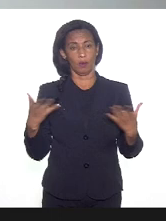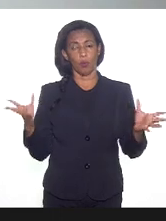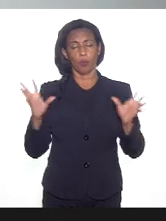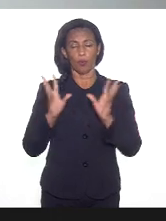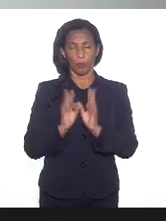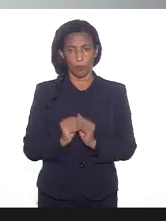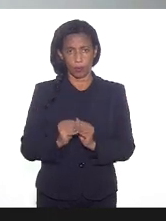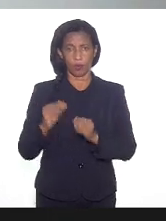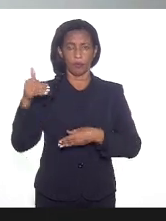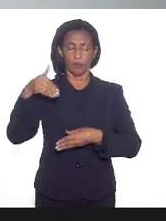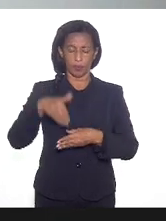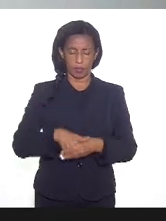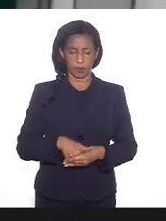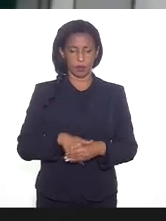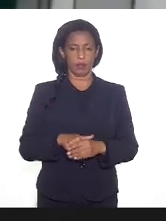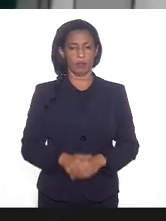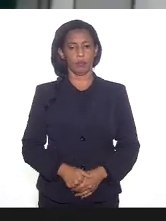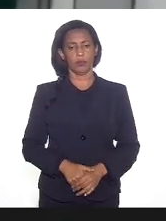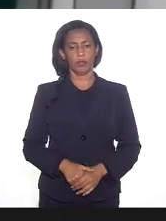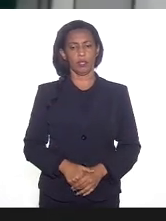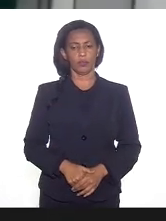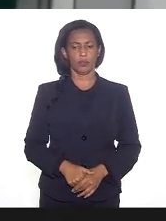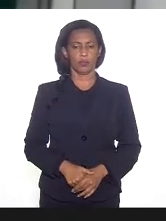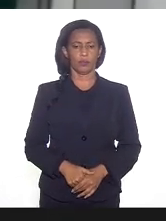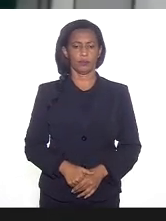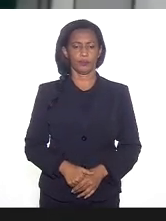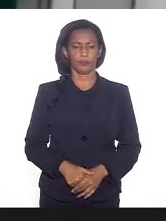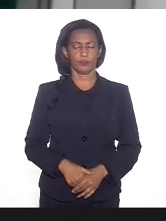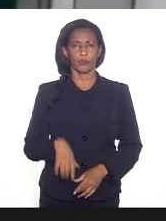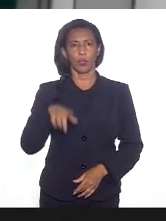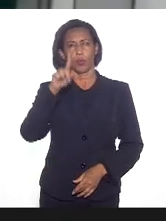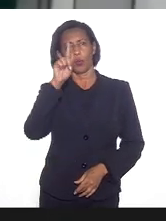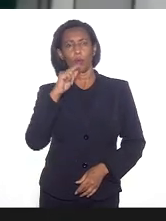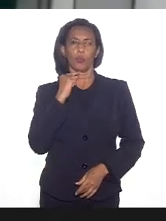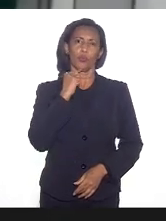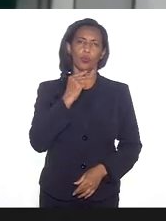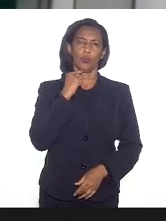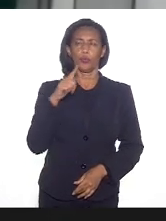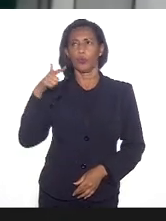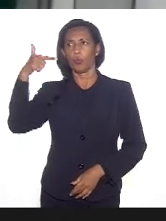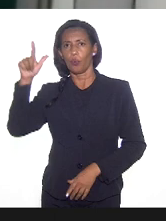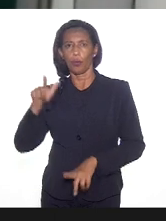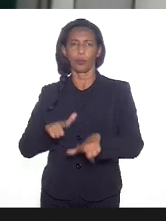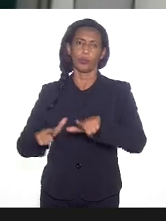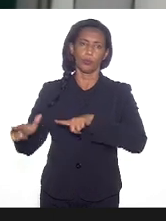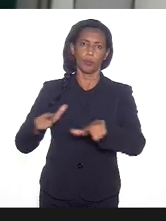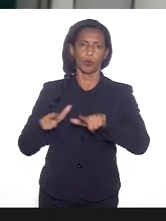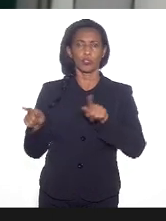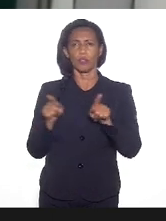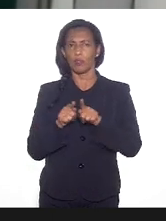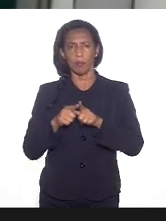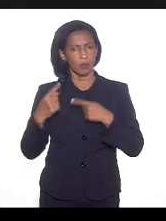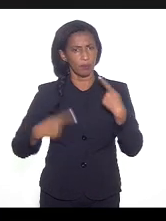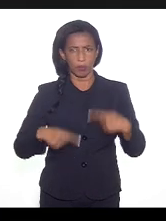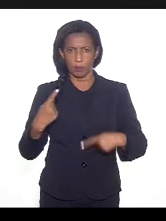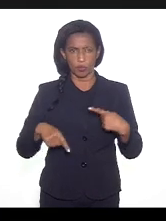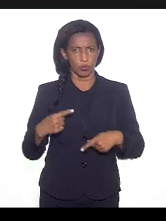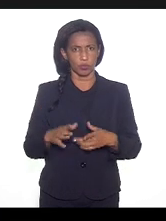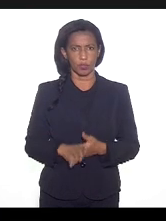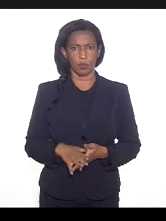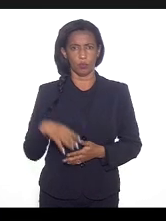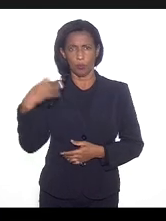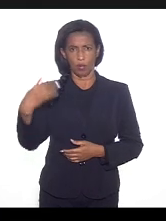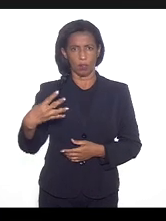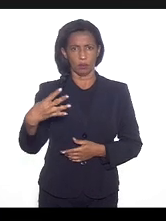concluindo a votação... Deputado Flávio Serafini, uma dúvida. Tá. Então, aquele outro projeto também não vai colocar para discussão aqui, o